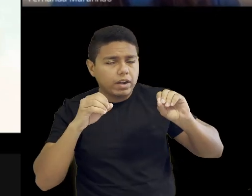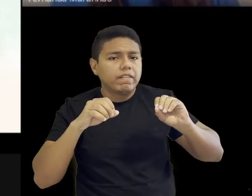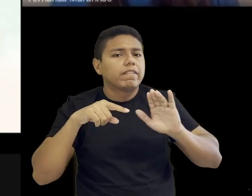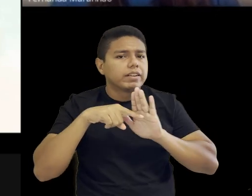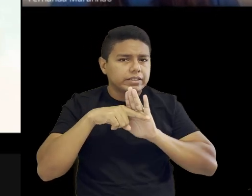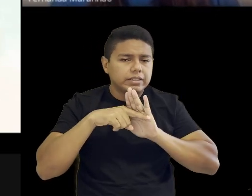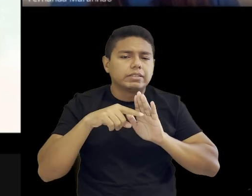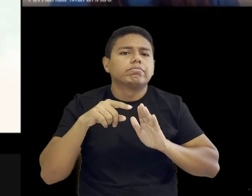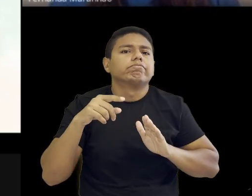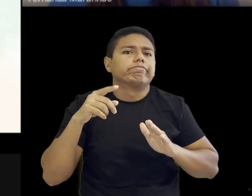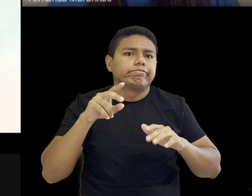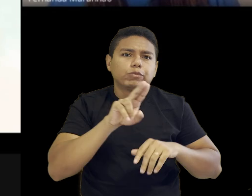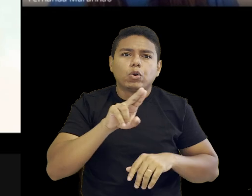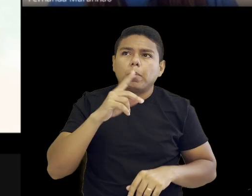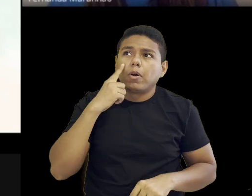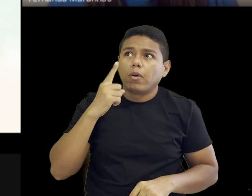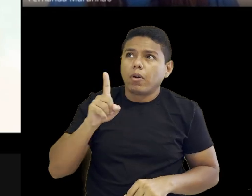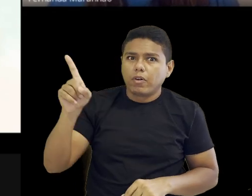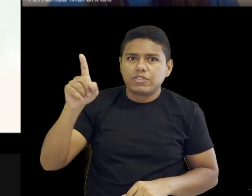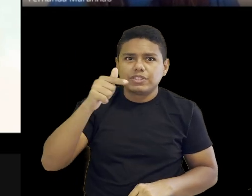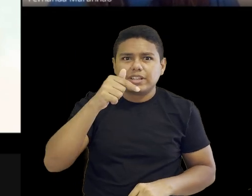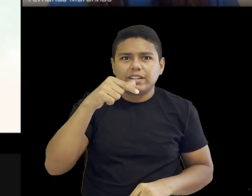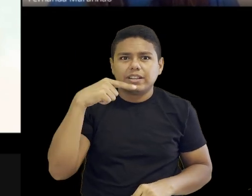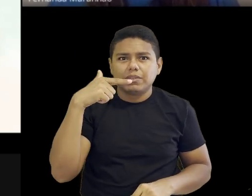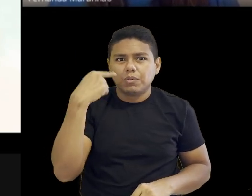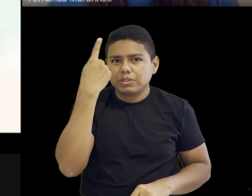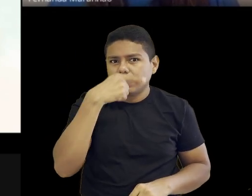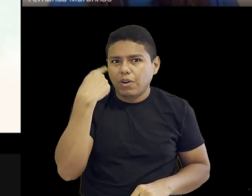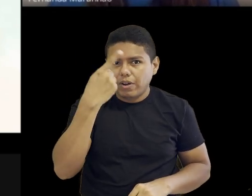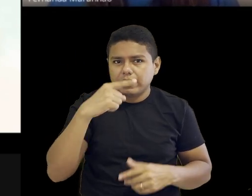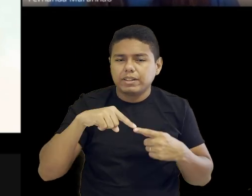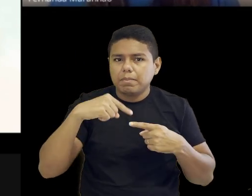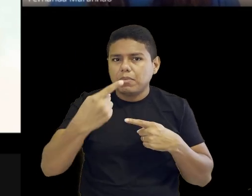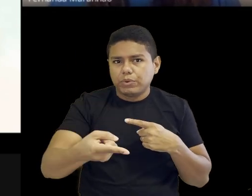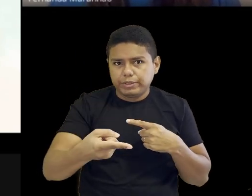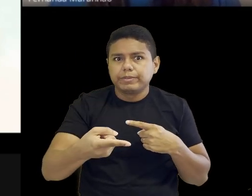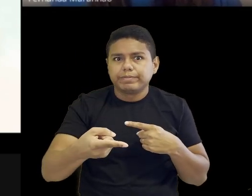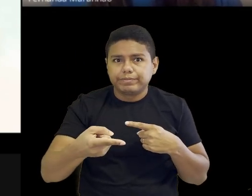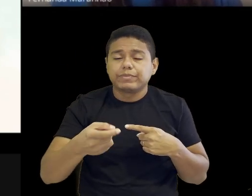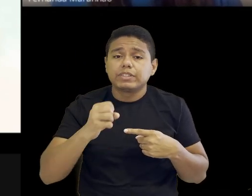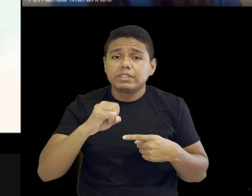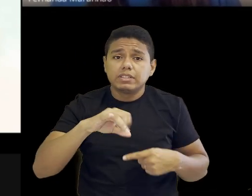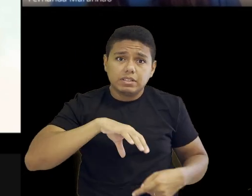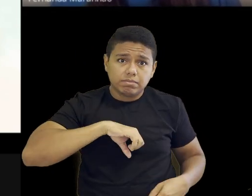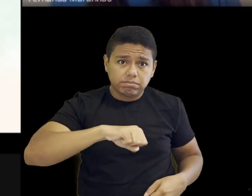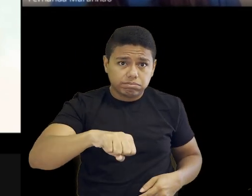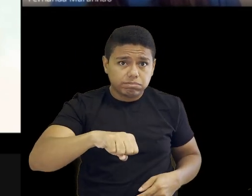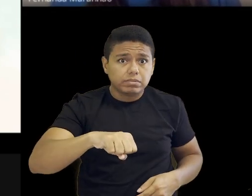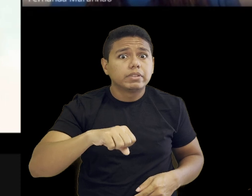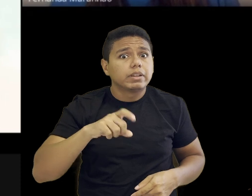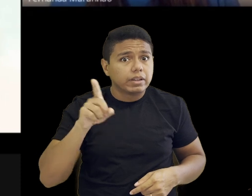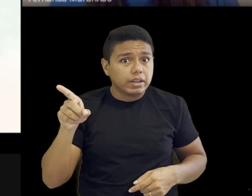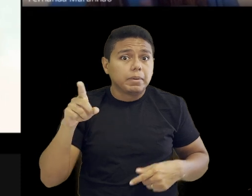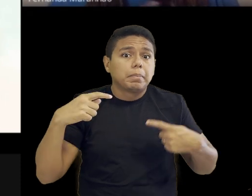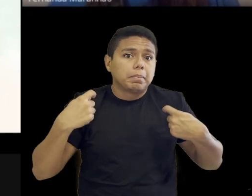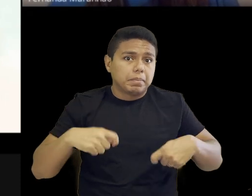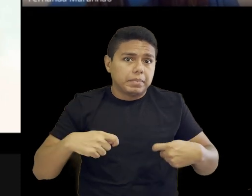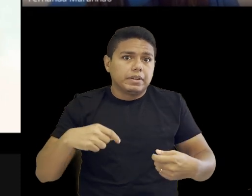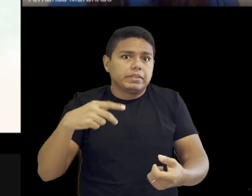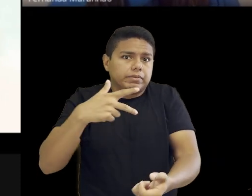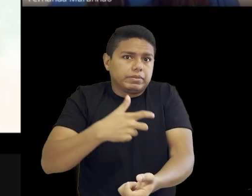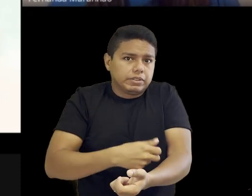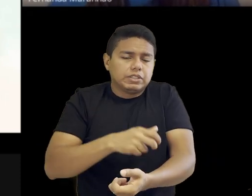fazer a imunoglobulina, normalmente até 72 horas depois do evento, e em baixas doses, no caso do abortamento,